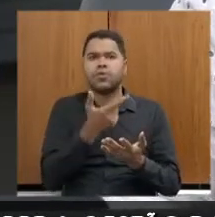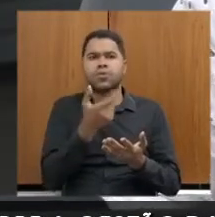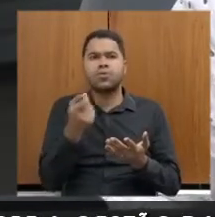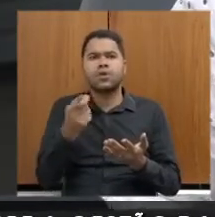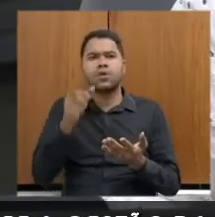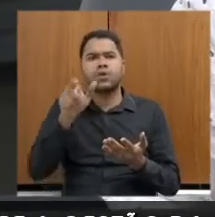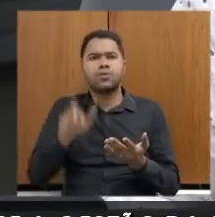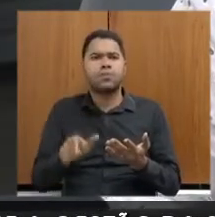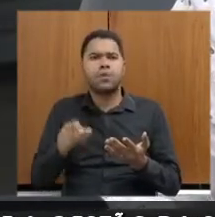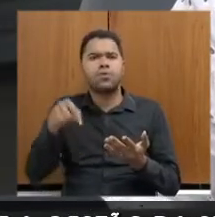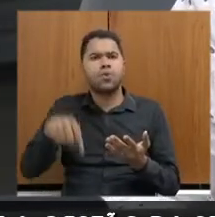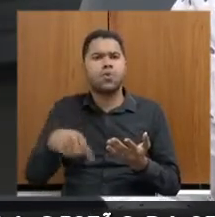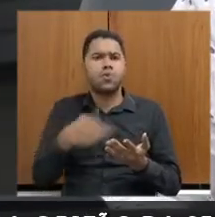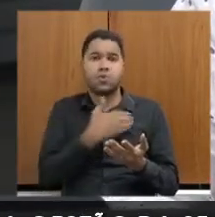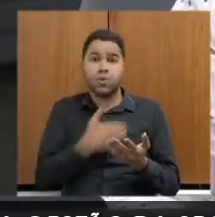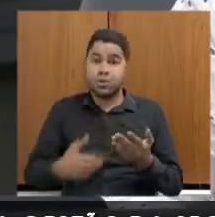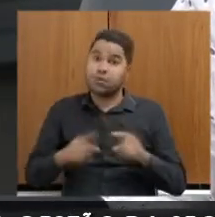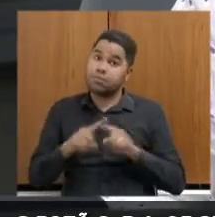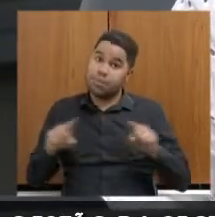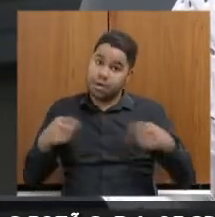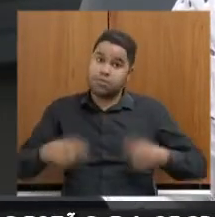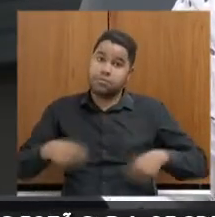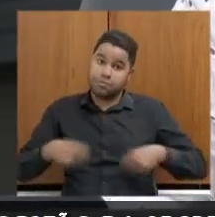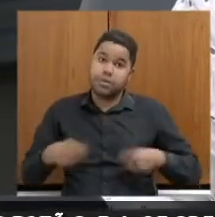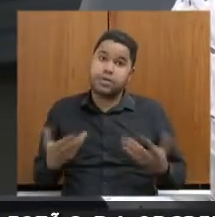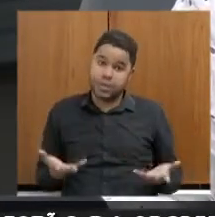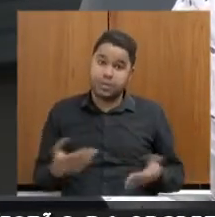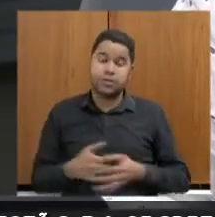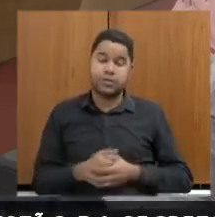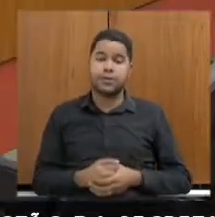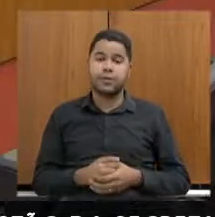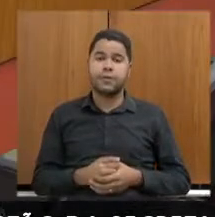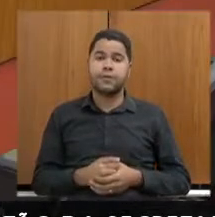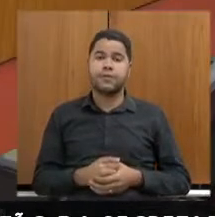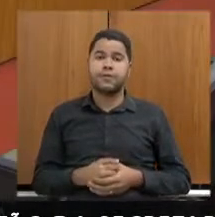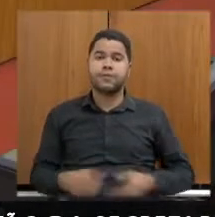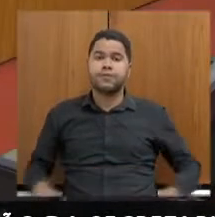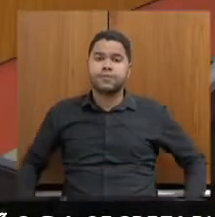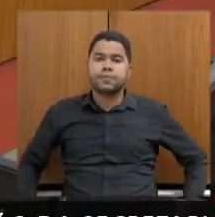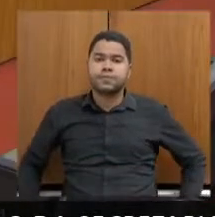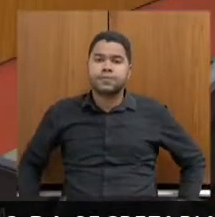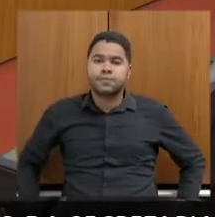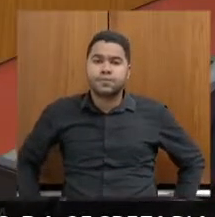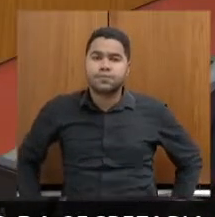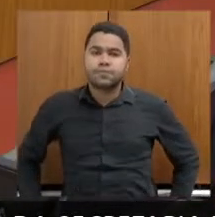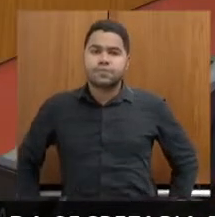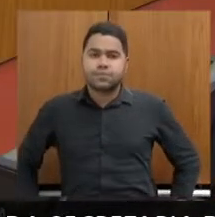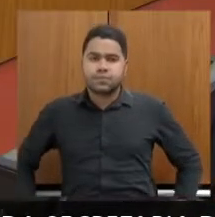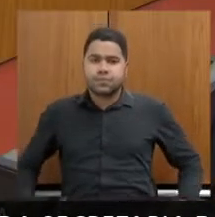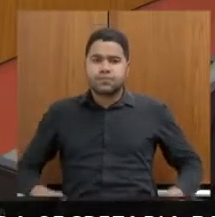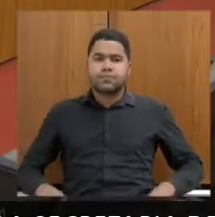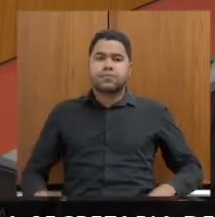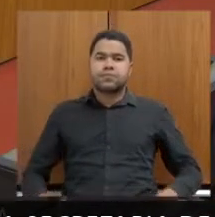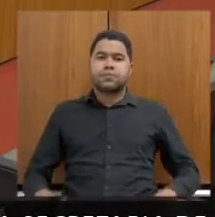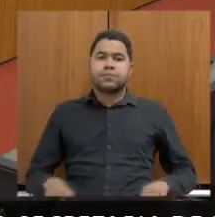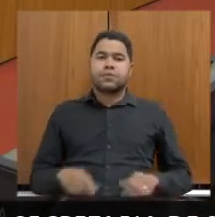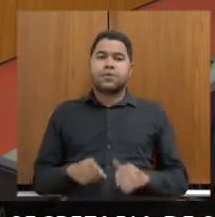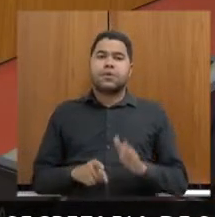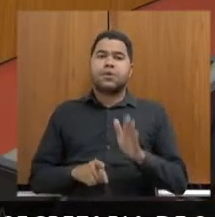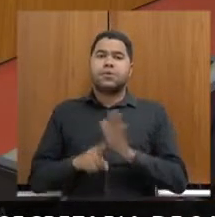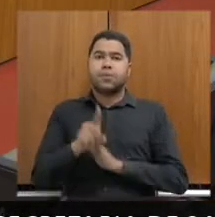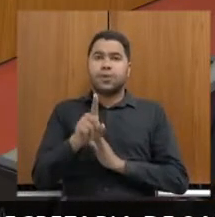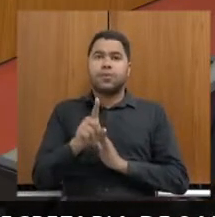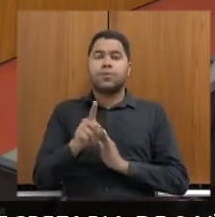pessoas só no estado não é muita gente mas é uma necessidade EA pergunta que eu faria se eu pudesse